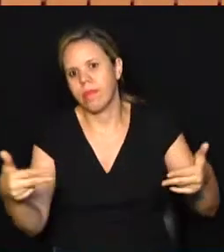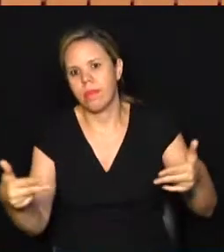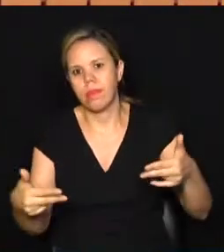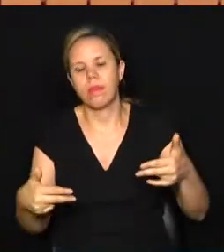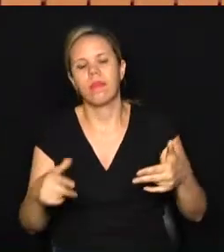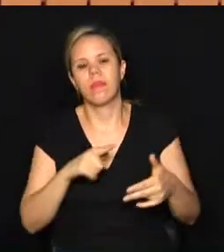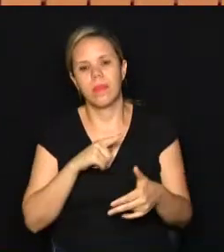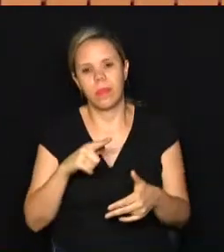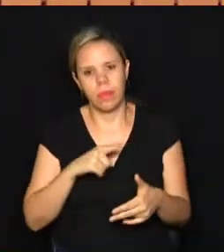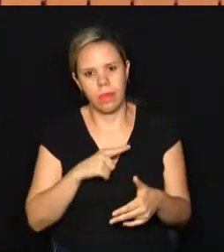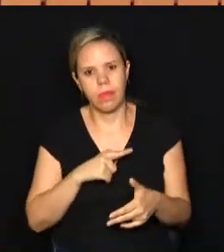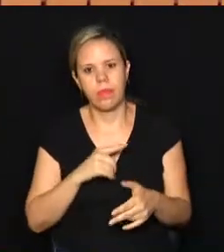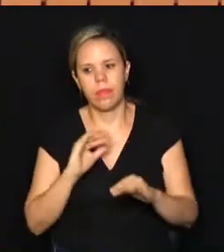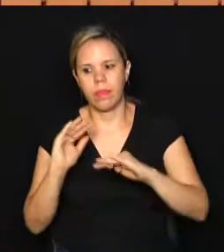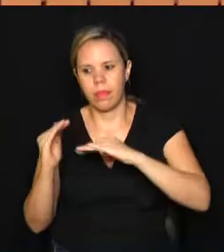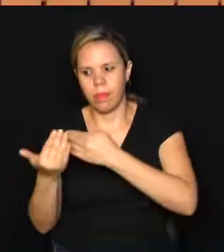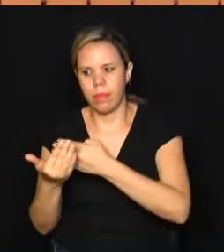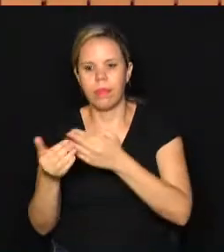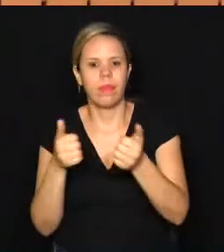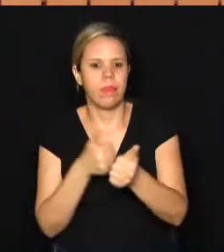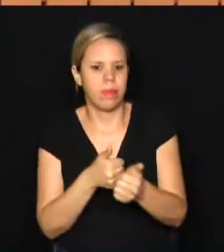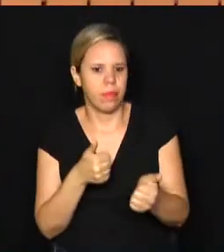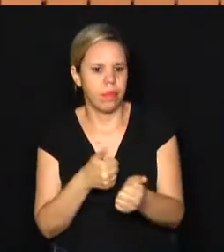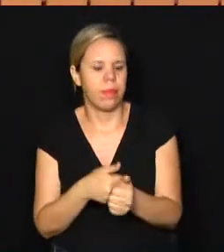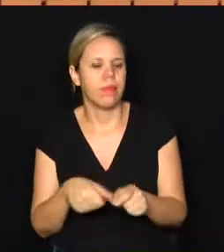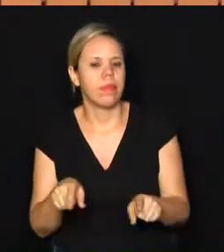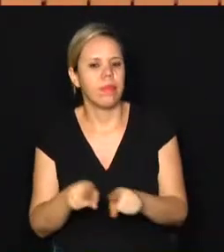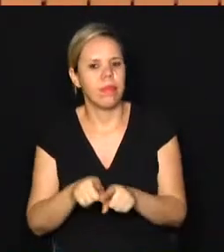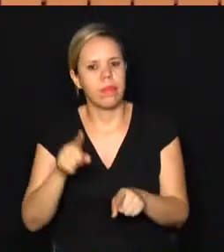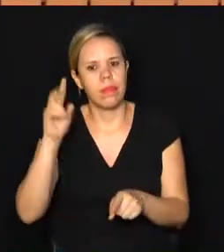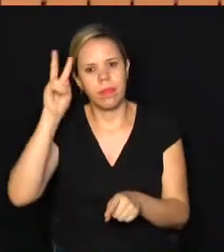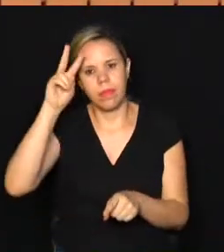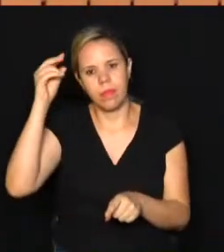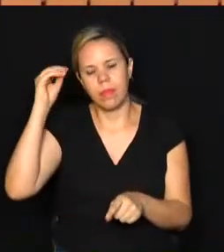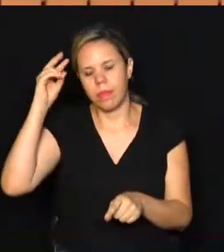né, das comunidades que ali estão, do ponto de vista histórico,